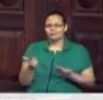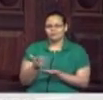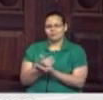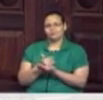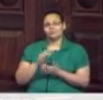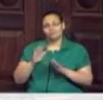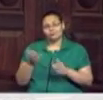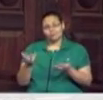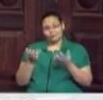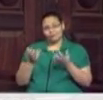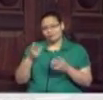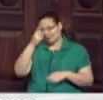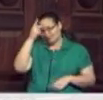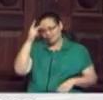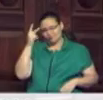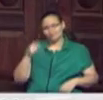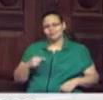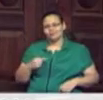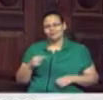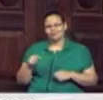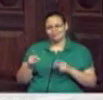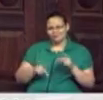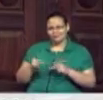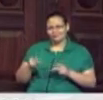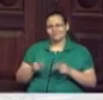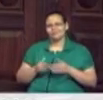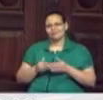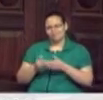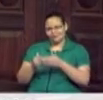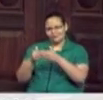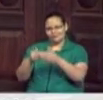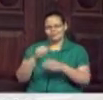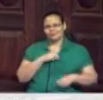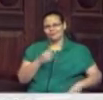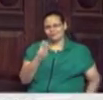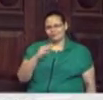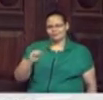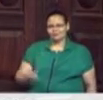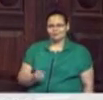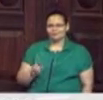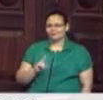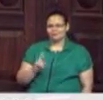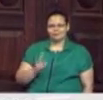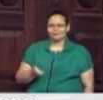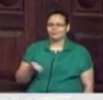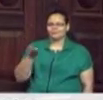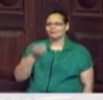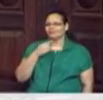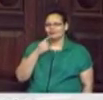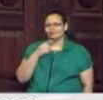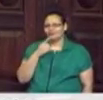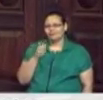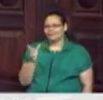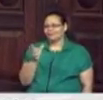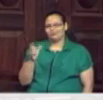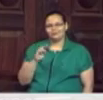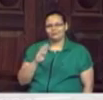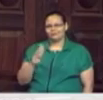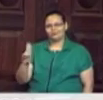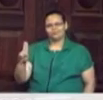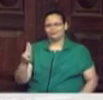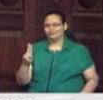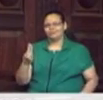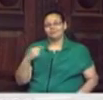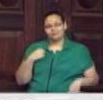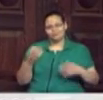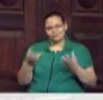querem que o usuário de barca, que ganha acima de 3 mil reais, não possa mais contar com um bilhete único.